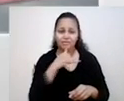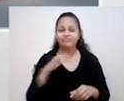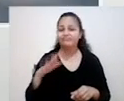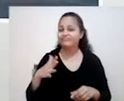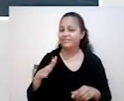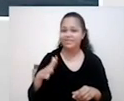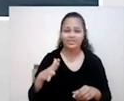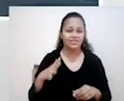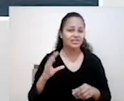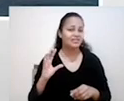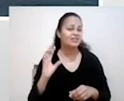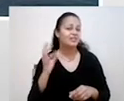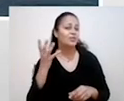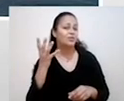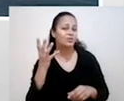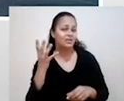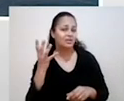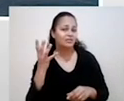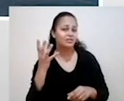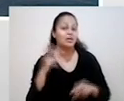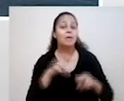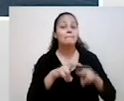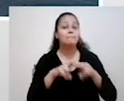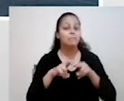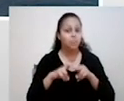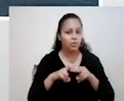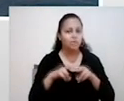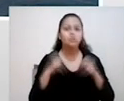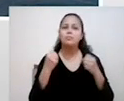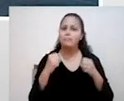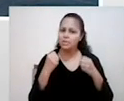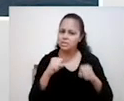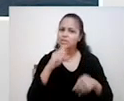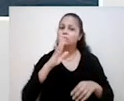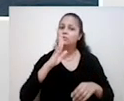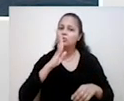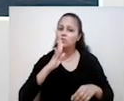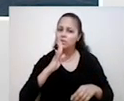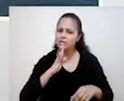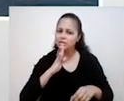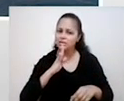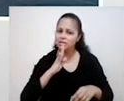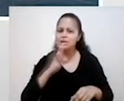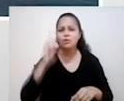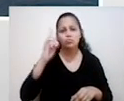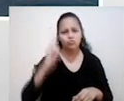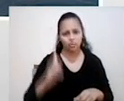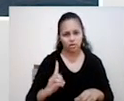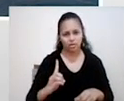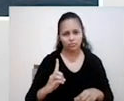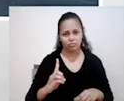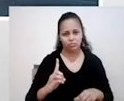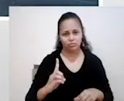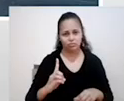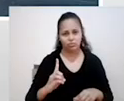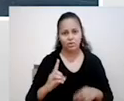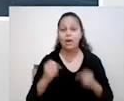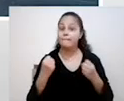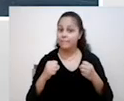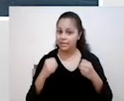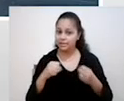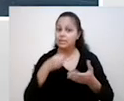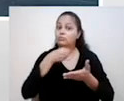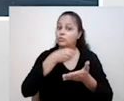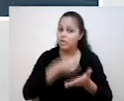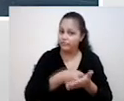acontece, e é justamente por isso que nós temos que conhecer os nossos direitos. Nós temos que conhecer, cumprir sim os nossos